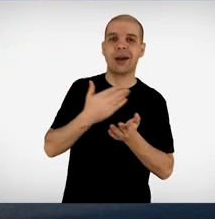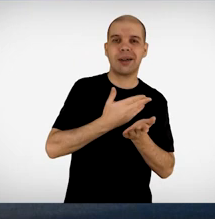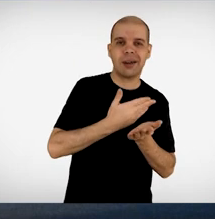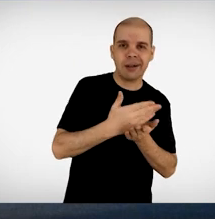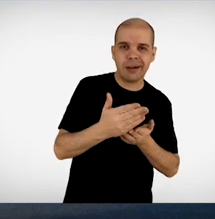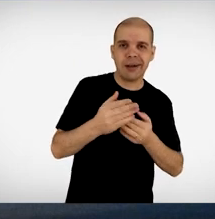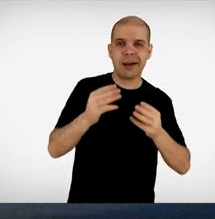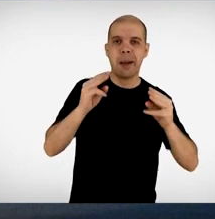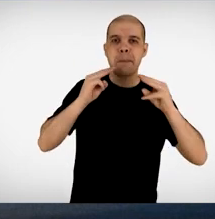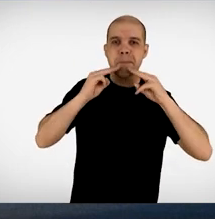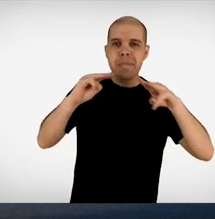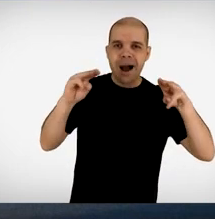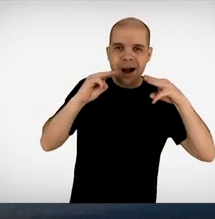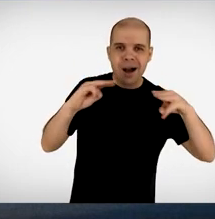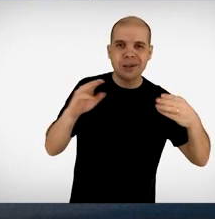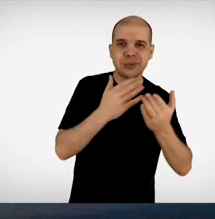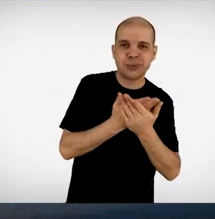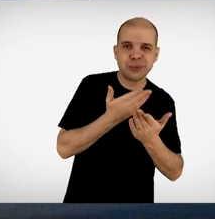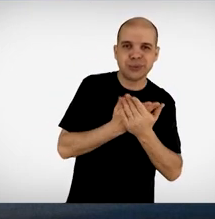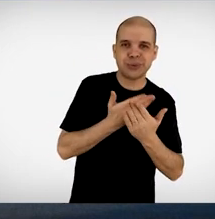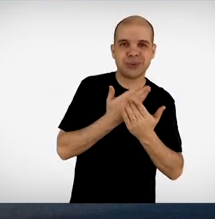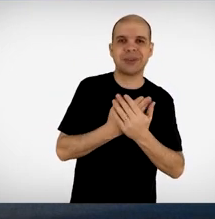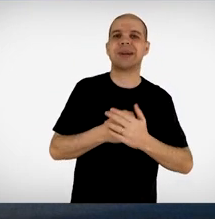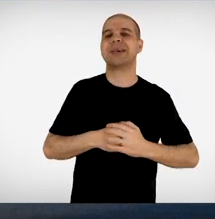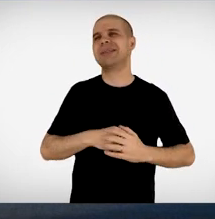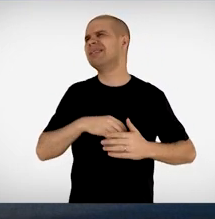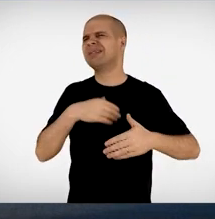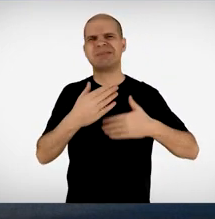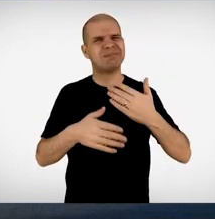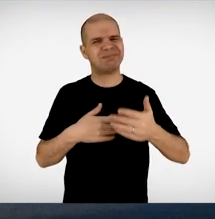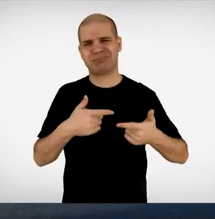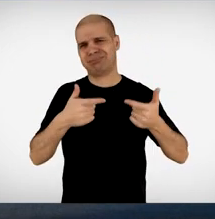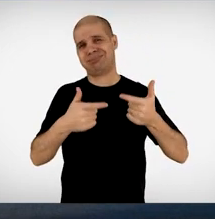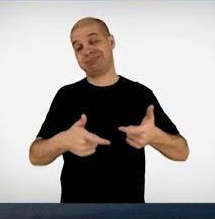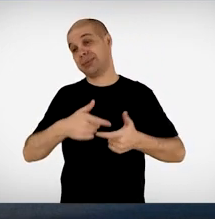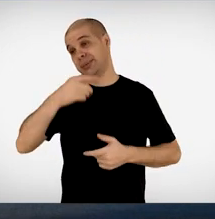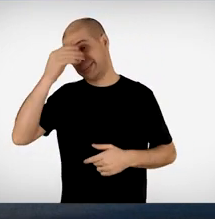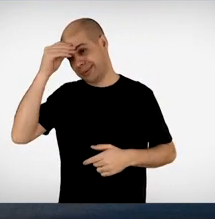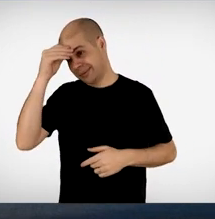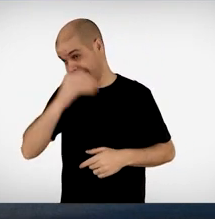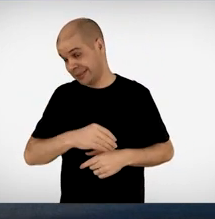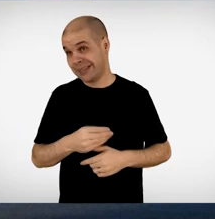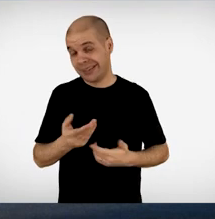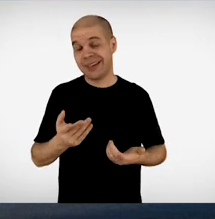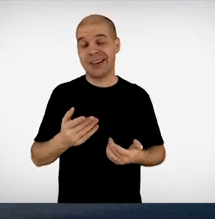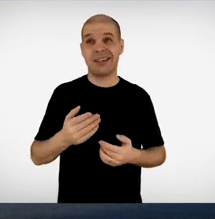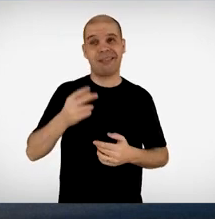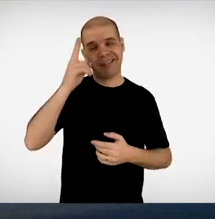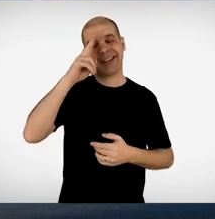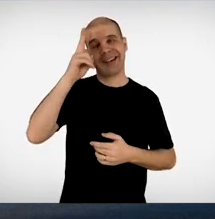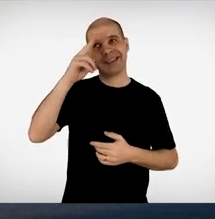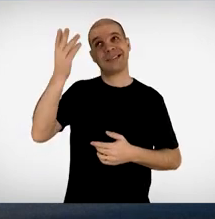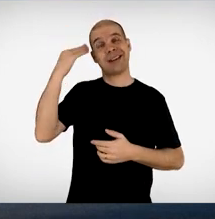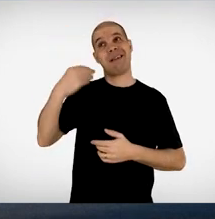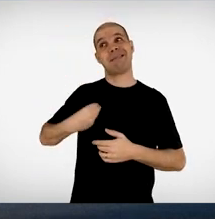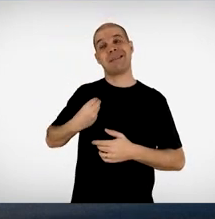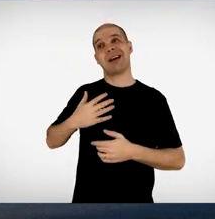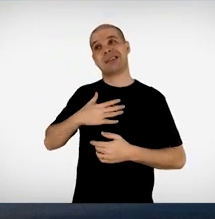sou deslumbrada. Então tinha uma coisa assim da minha família não aceitar muito os meus rompantes artísticos, o que me fez ficar um pouco